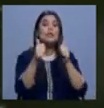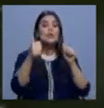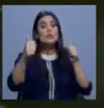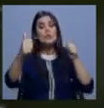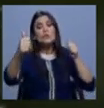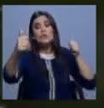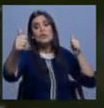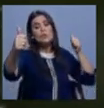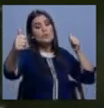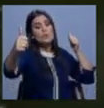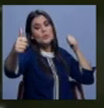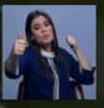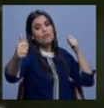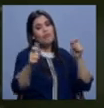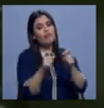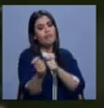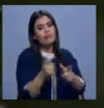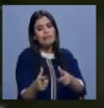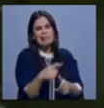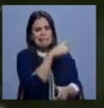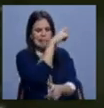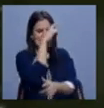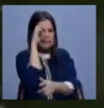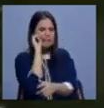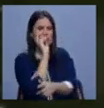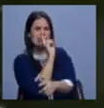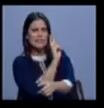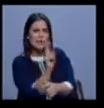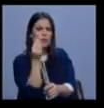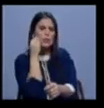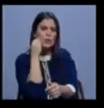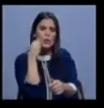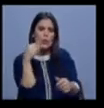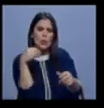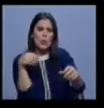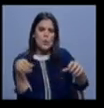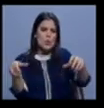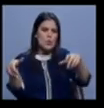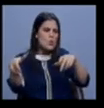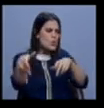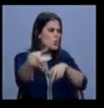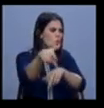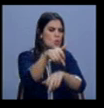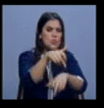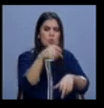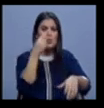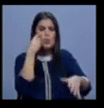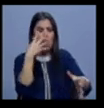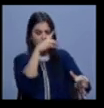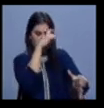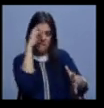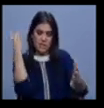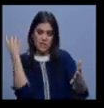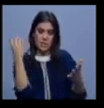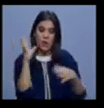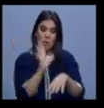nós, mais difícil é ver o deslocamento, digamos assim, que essa estrela faz. Por isso é que